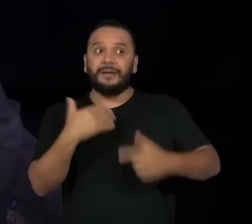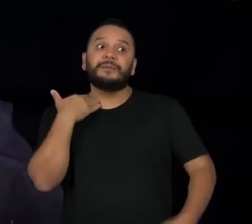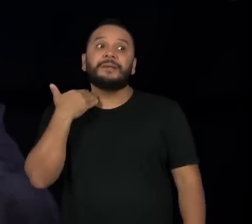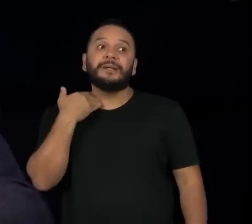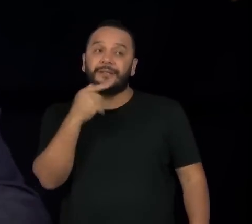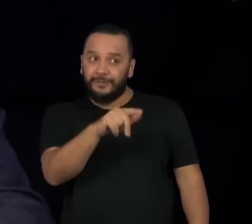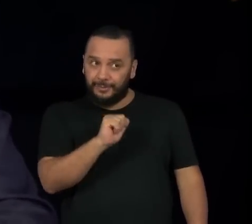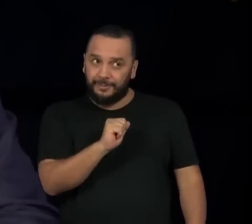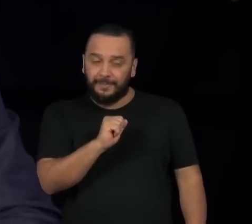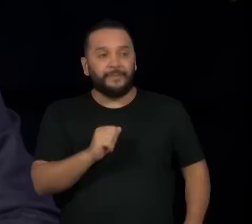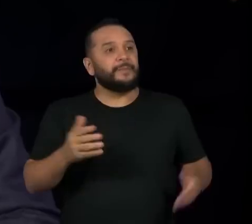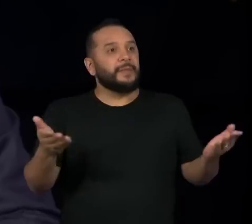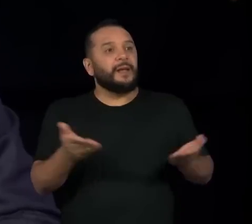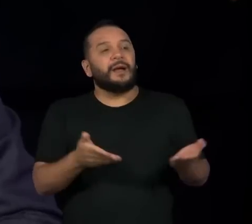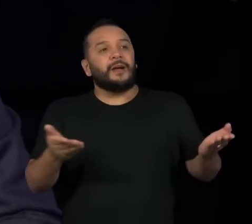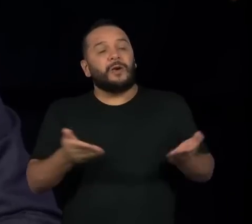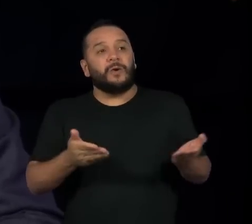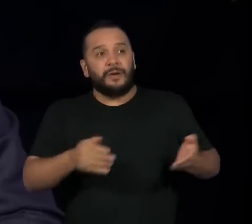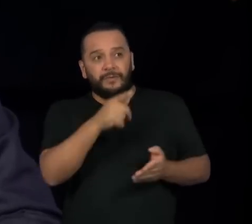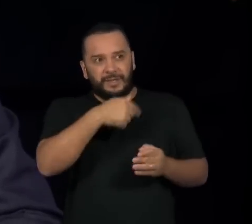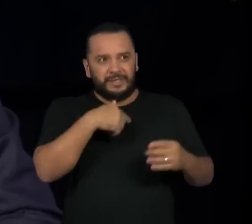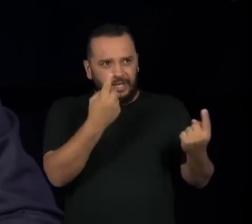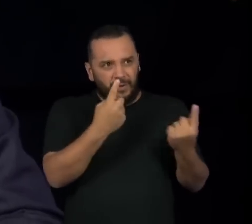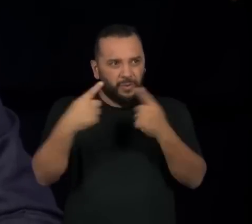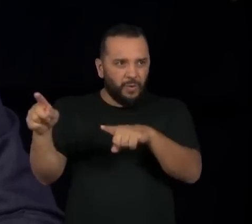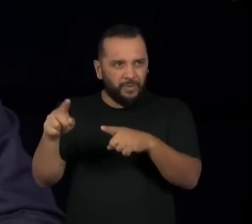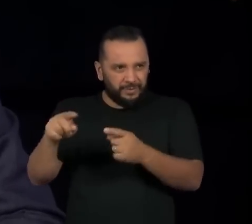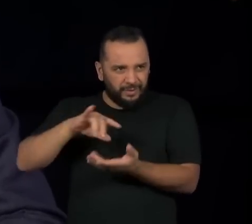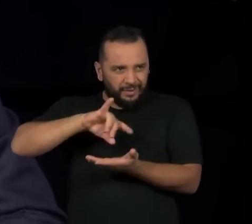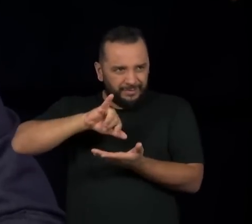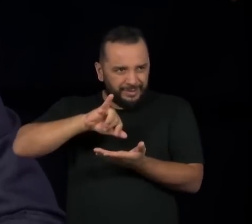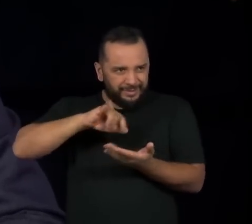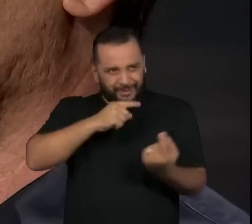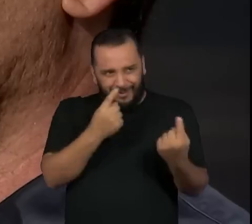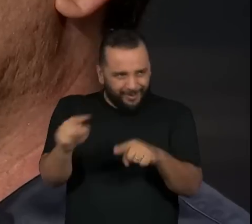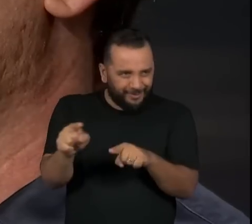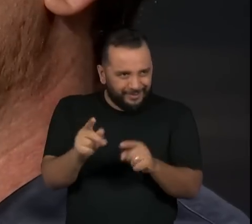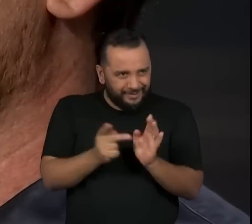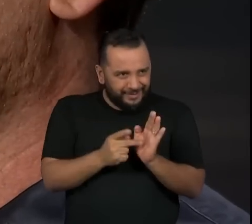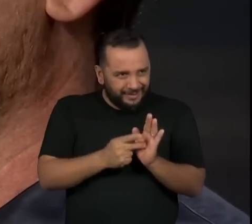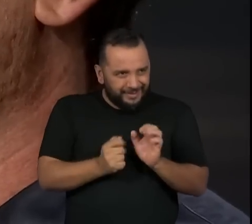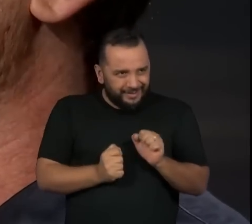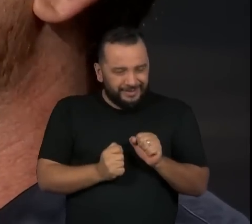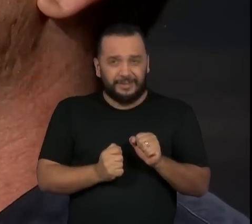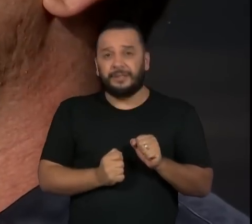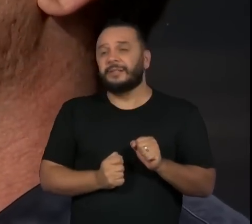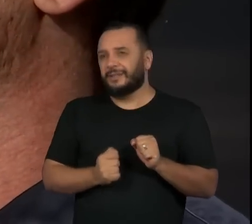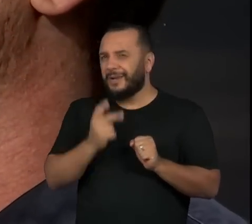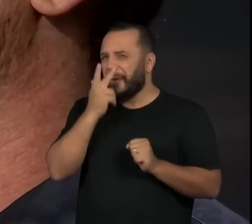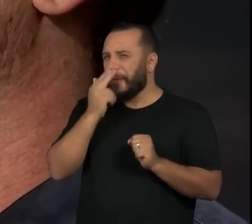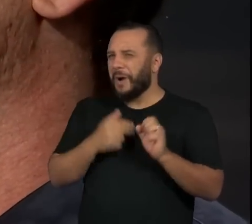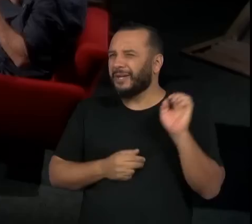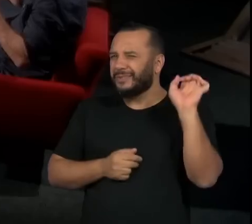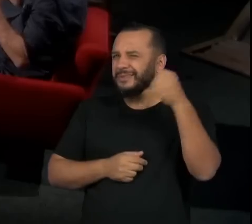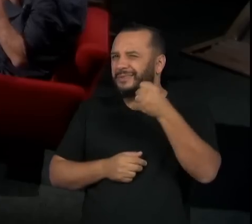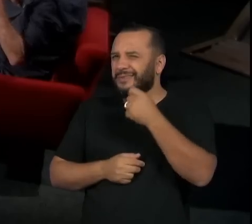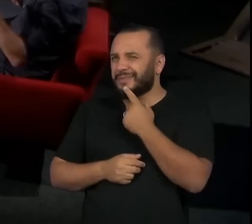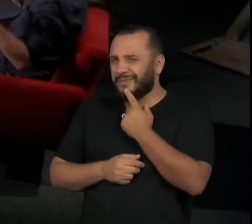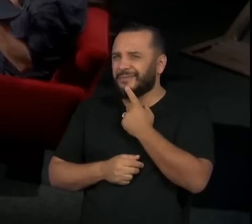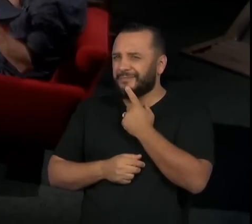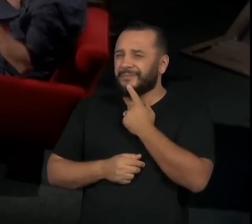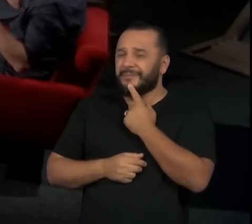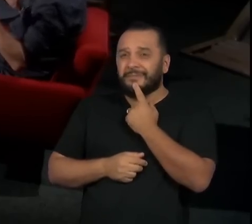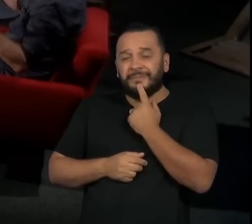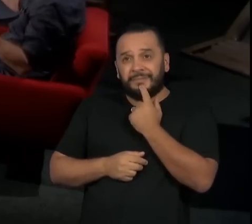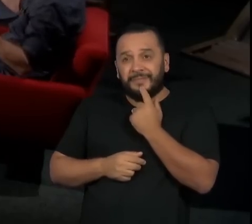agora é considerado anticapitalista. É isso mesmo? Eu acho que sim. Entre